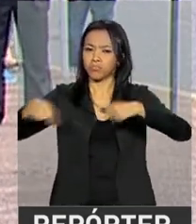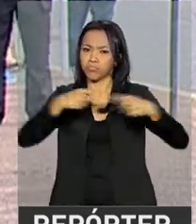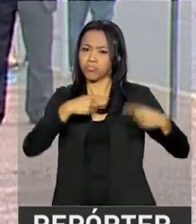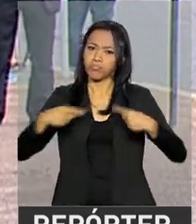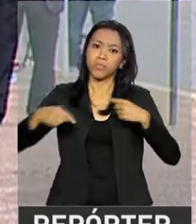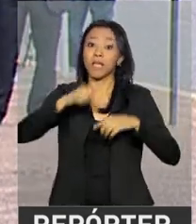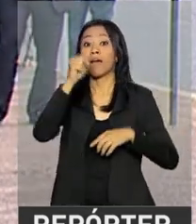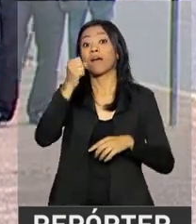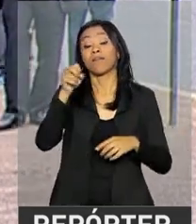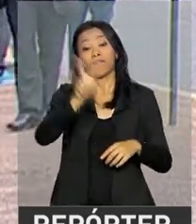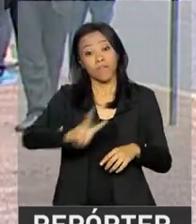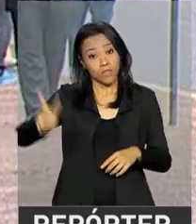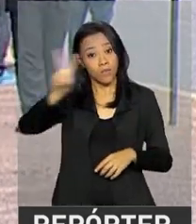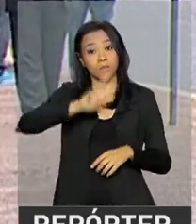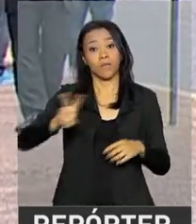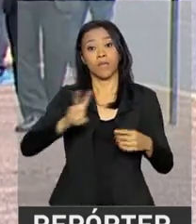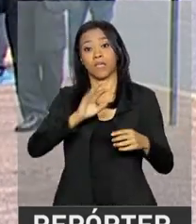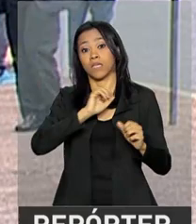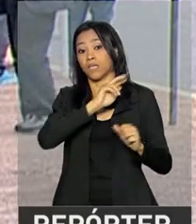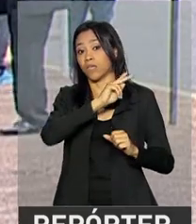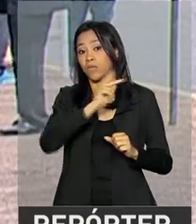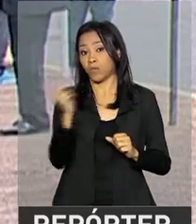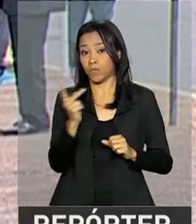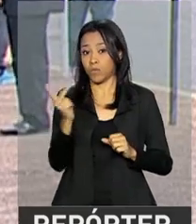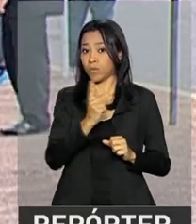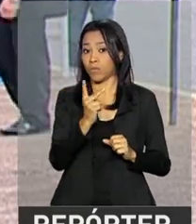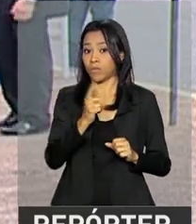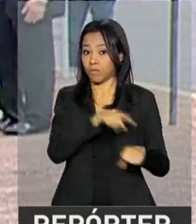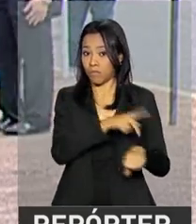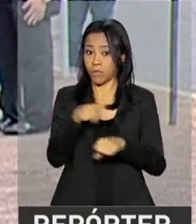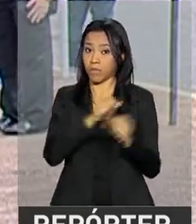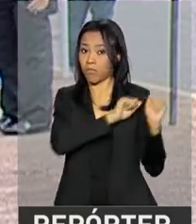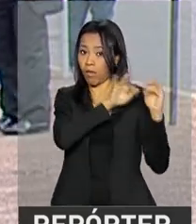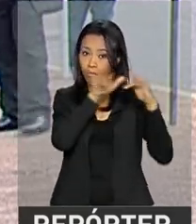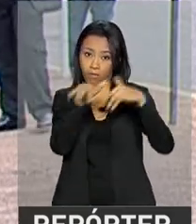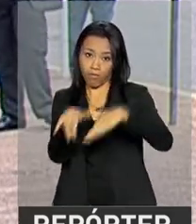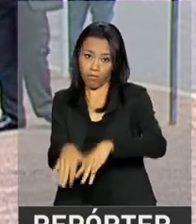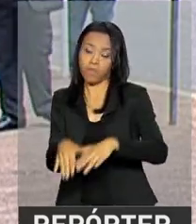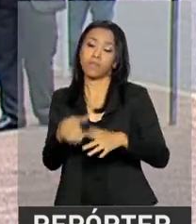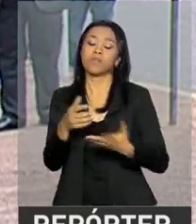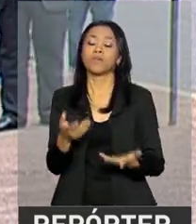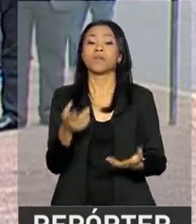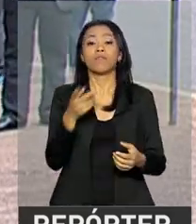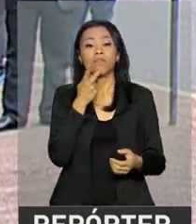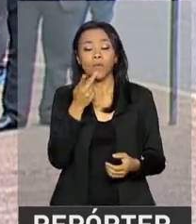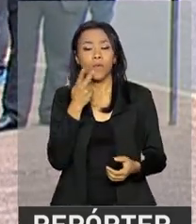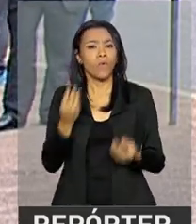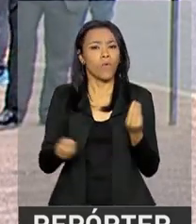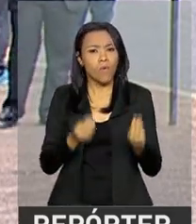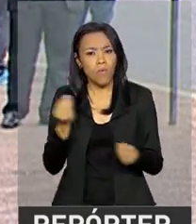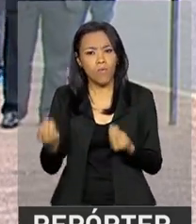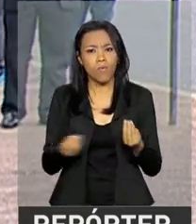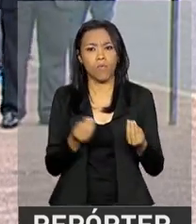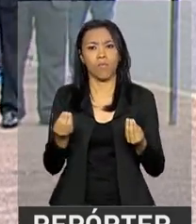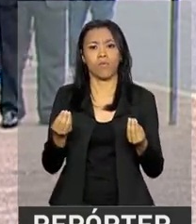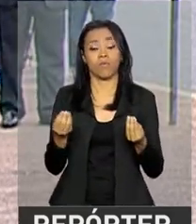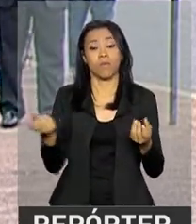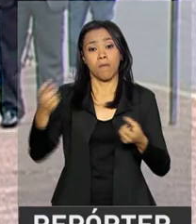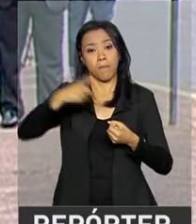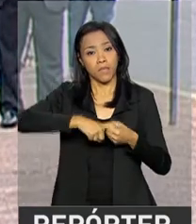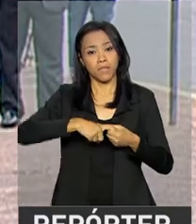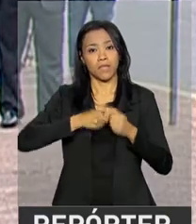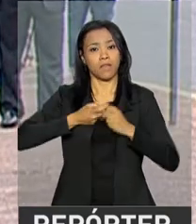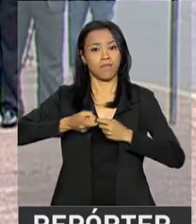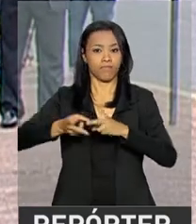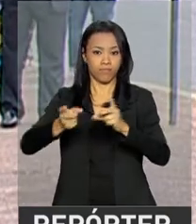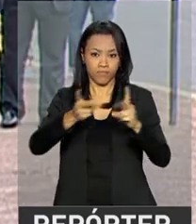fluxo migratório de refugiados nos dois países. Eles também falaram sobre meios de incrementar a parceria comercial entre